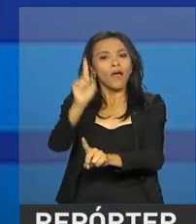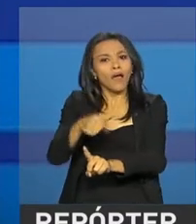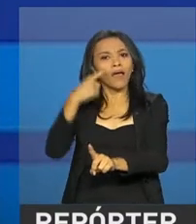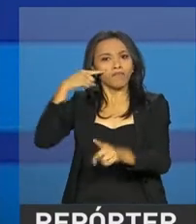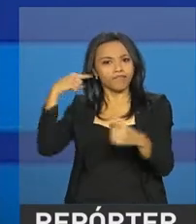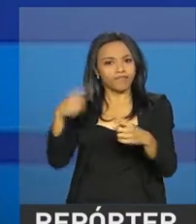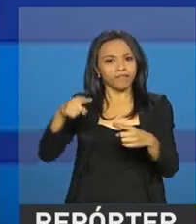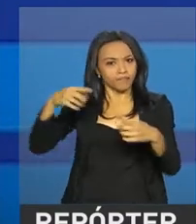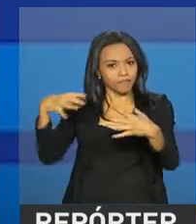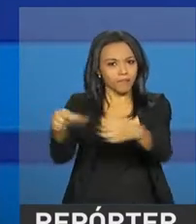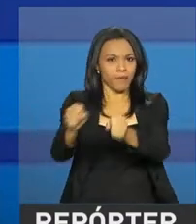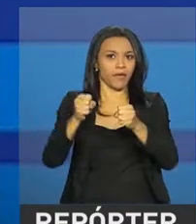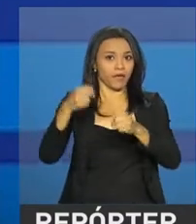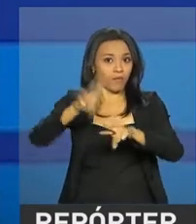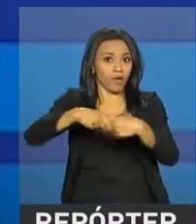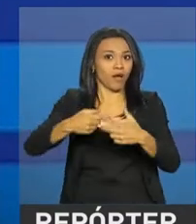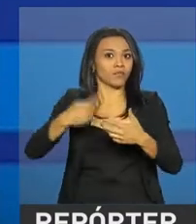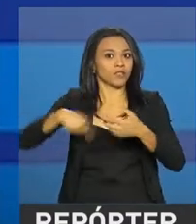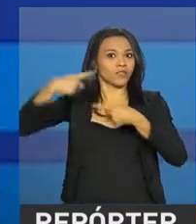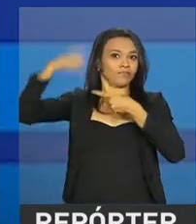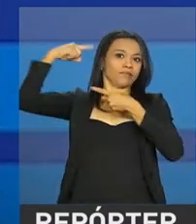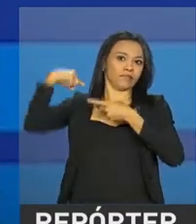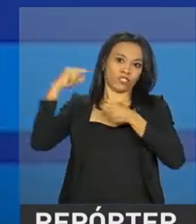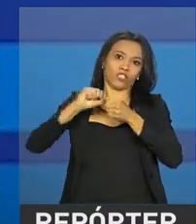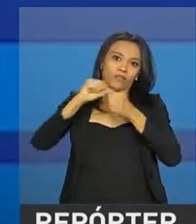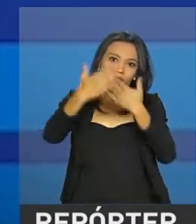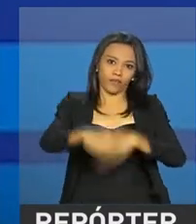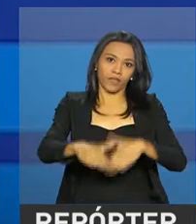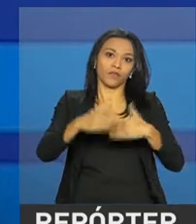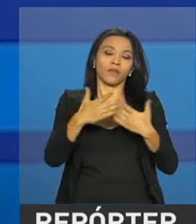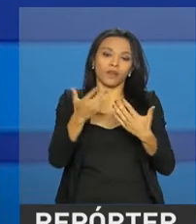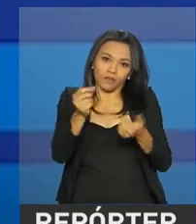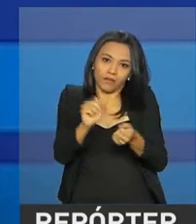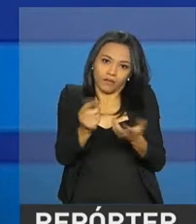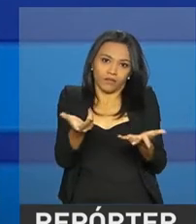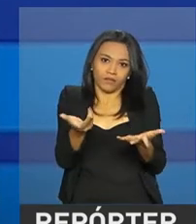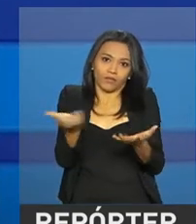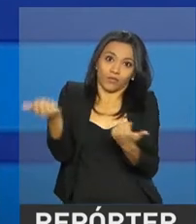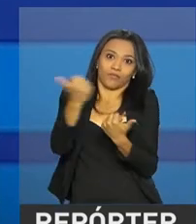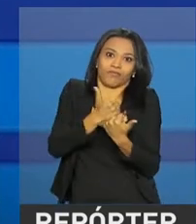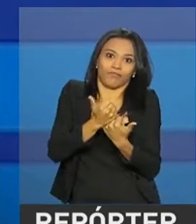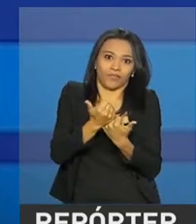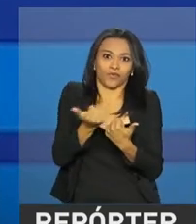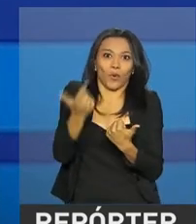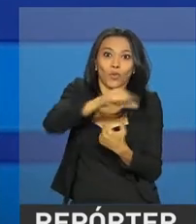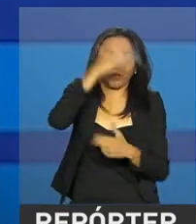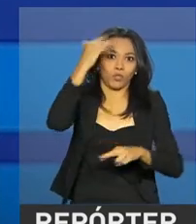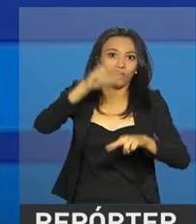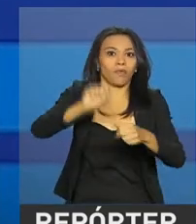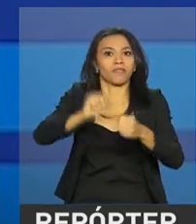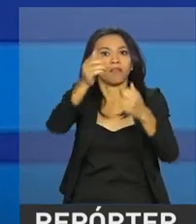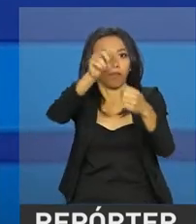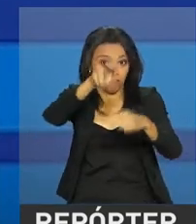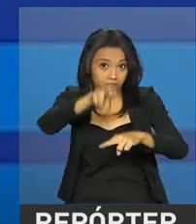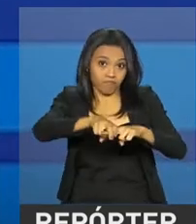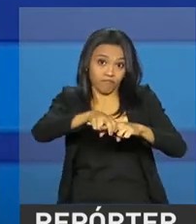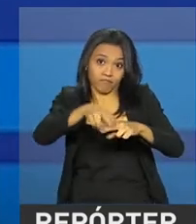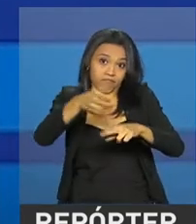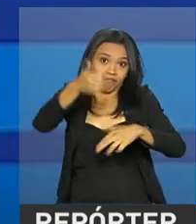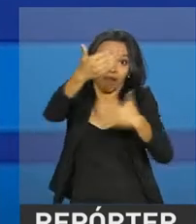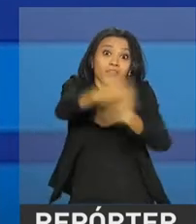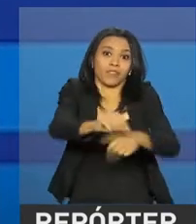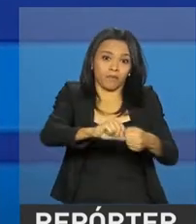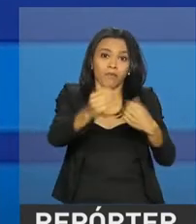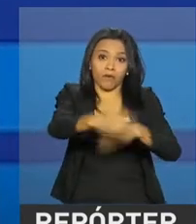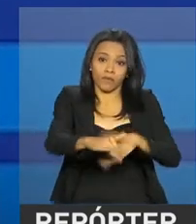certames anteriores, mas evitar, eventualmente, que aquela pessoa venha a fraudar esse certame também. Então, são medidas que elas vêm tanto dando